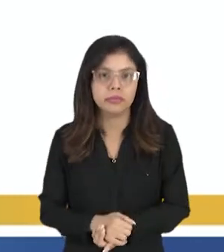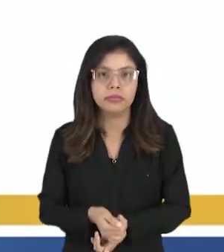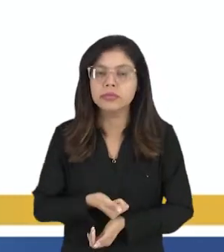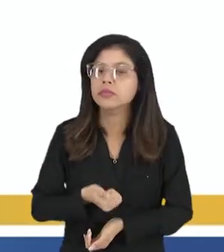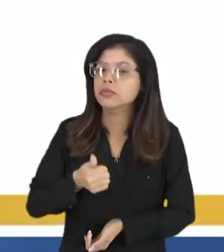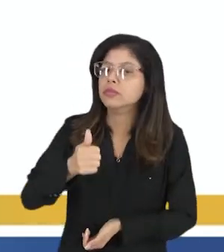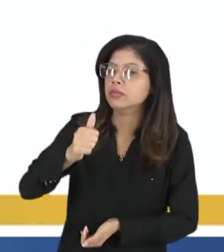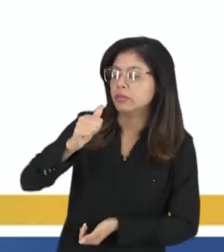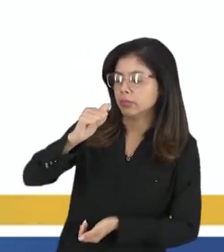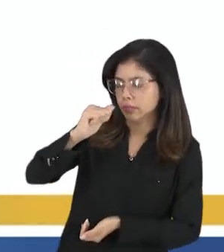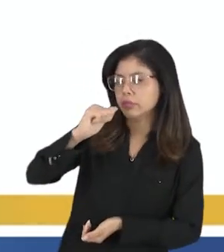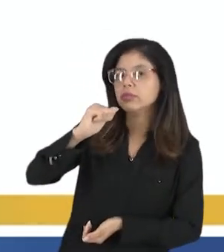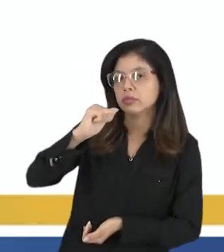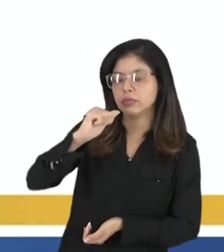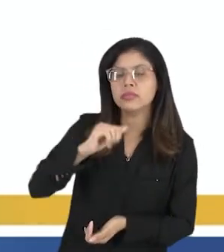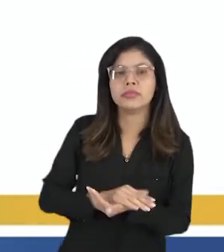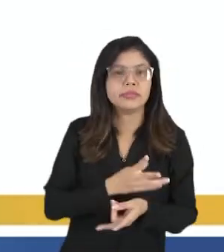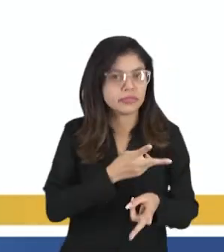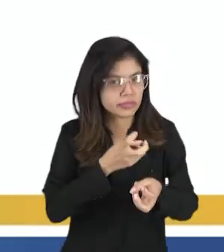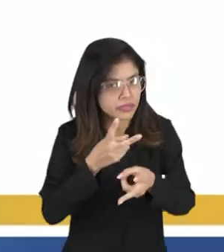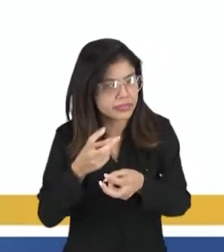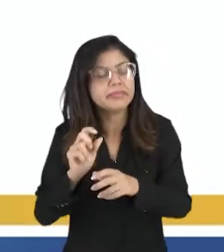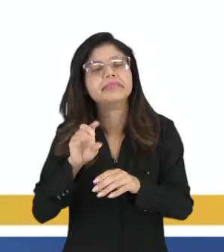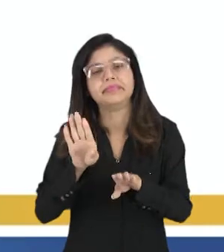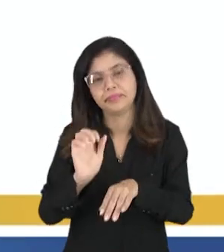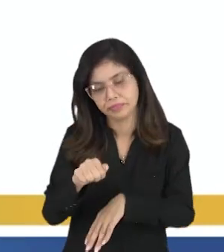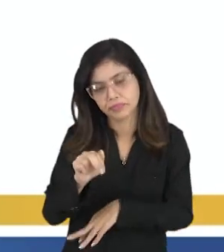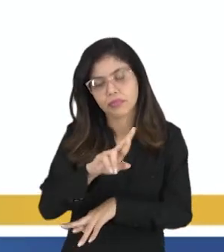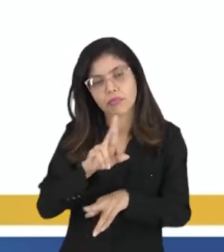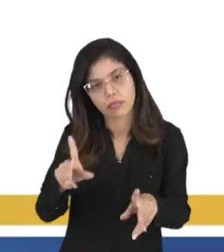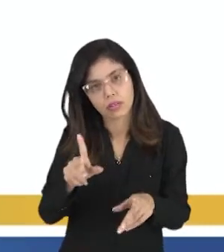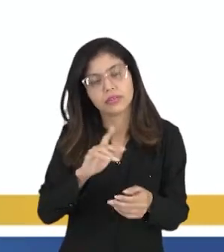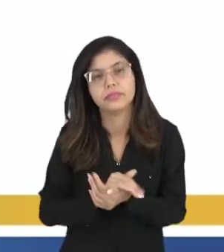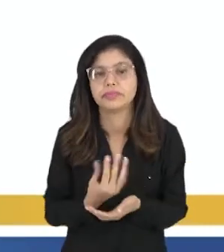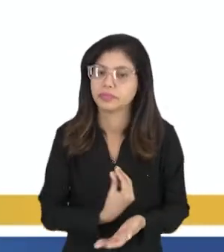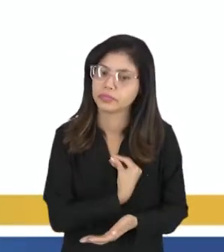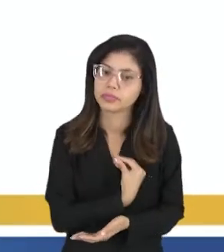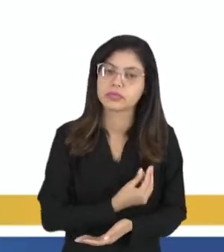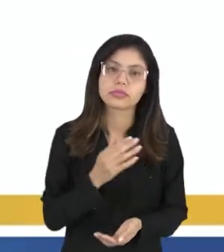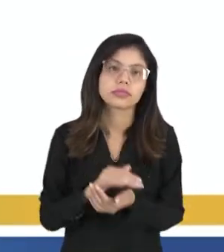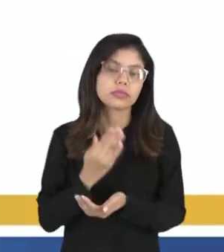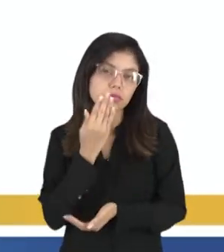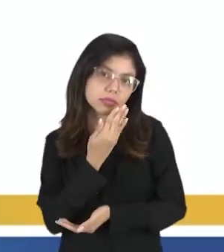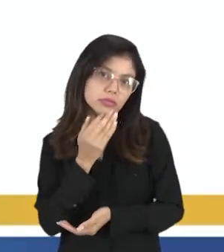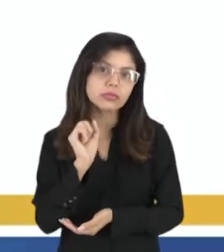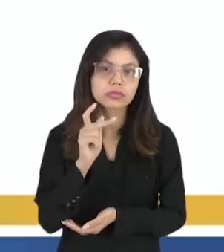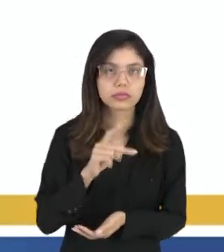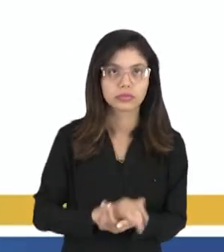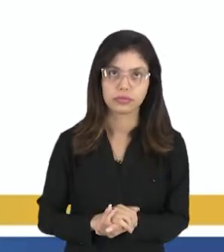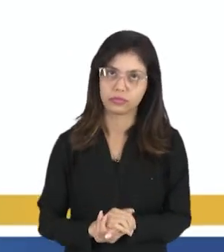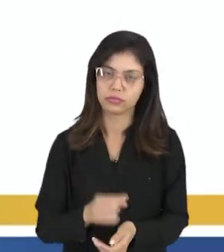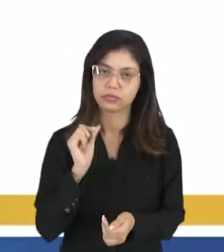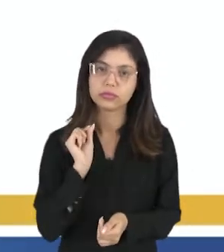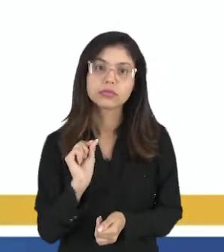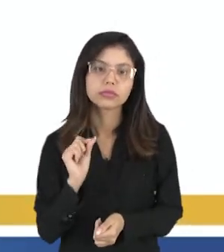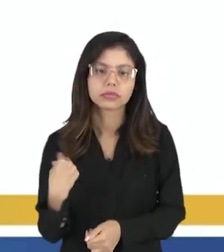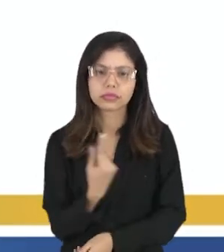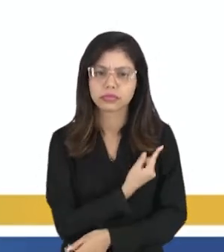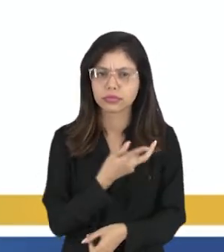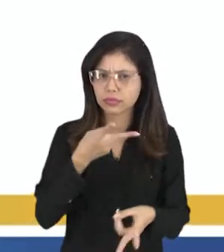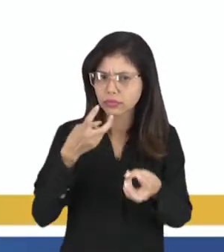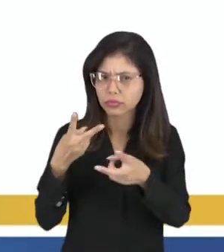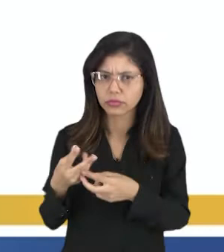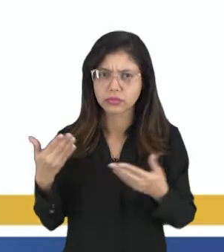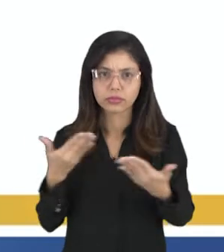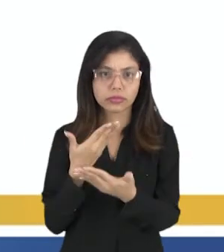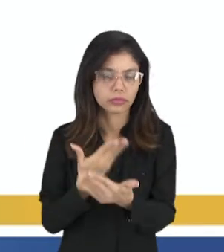essa bebida, a gente vai perceber que existe uma diferença por conta da presença do açúcar, ok? Então, o que a gente vai observar na aula